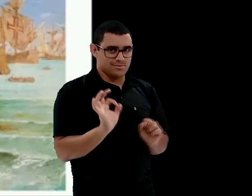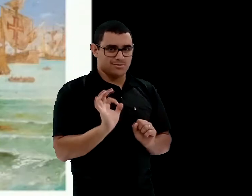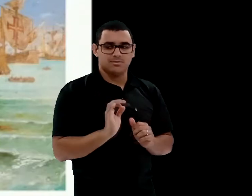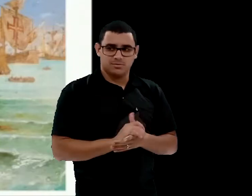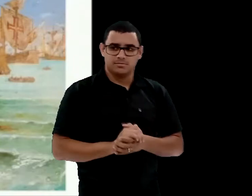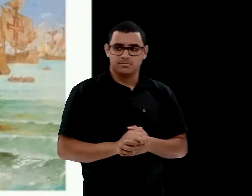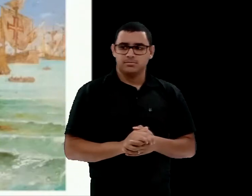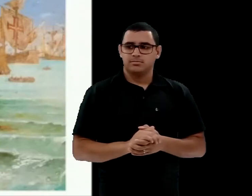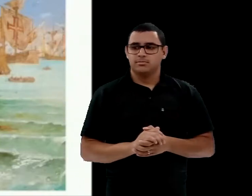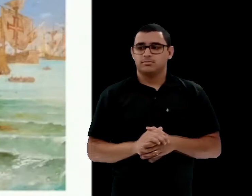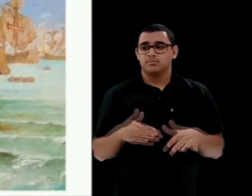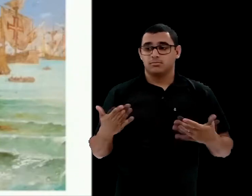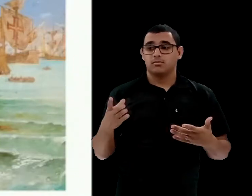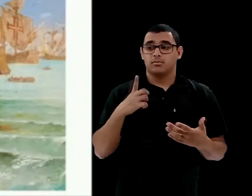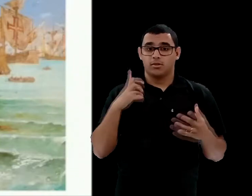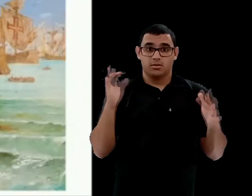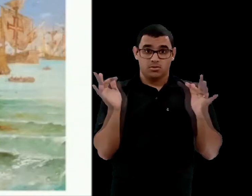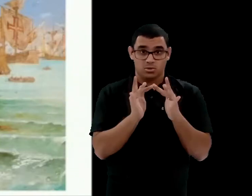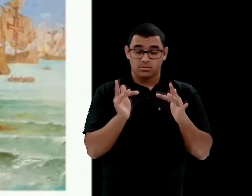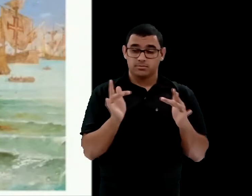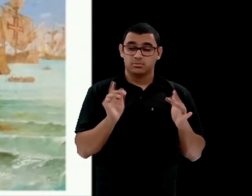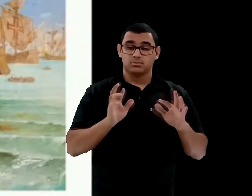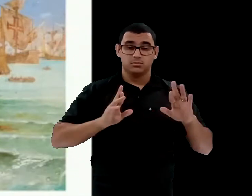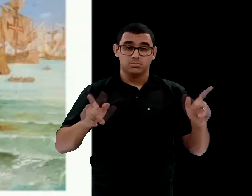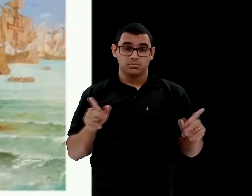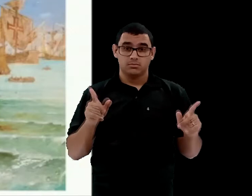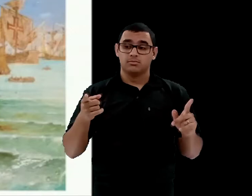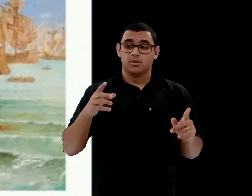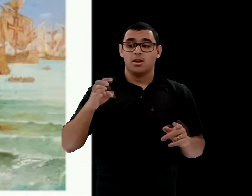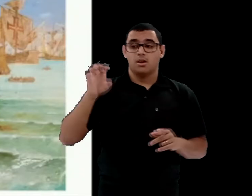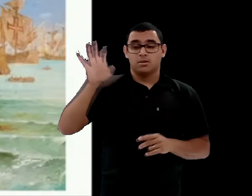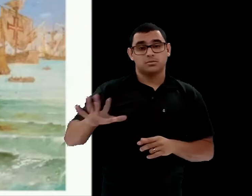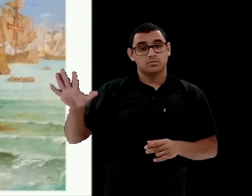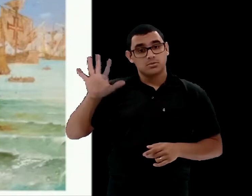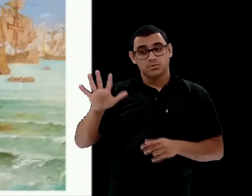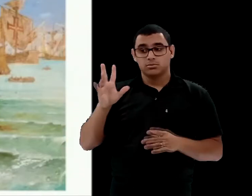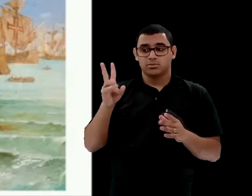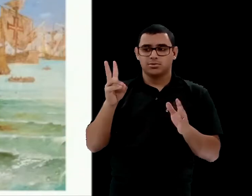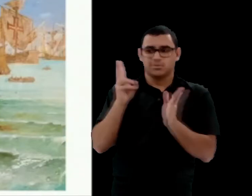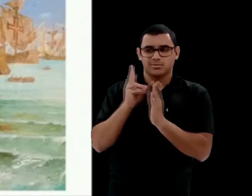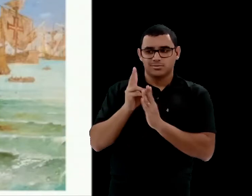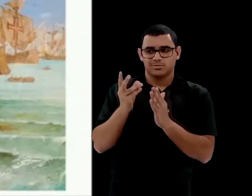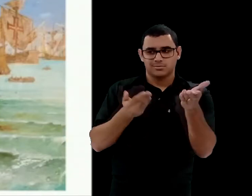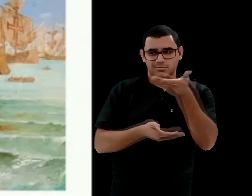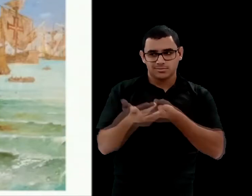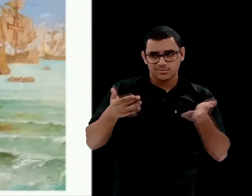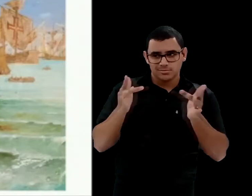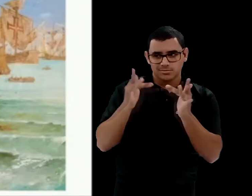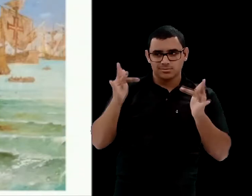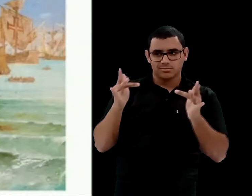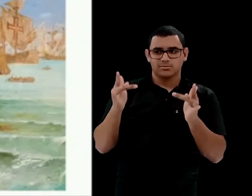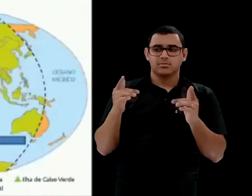Vocês têm aí uma imagem, né, mostrando esse contato entre os portugueses e os povos indígenas, ou os europeus e os povos indígenas,